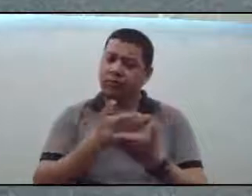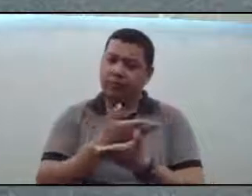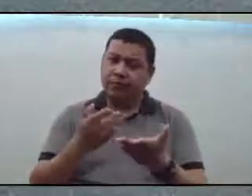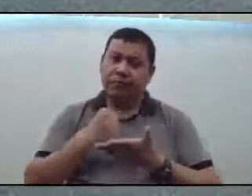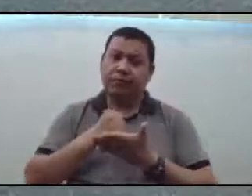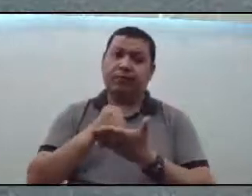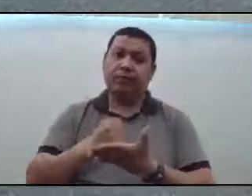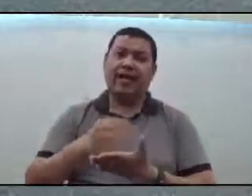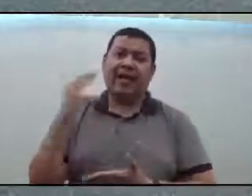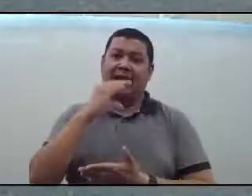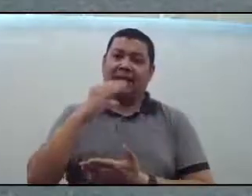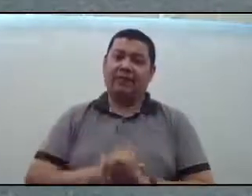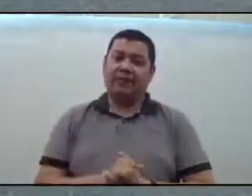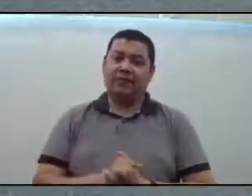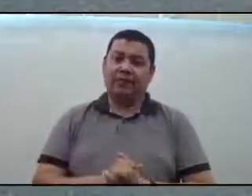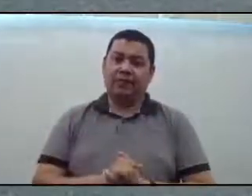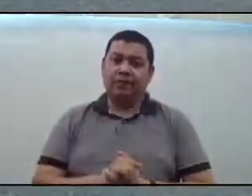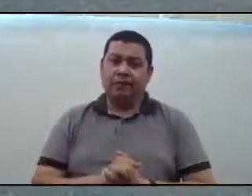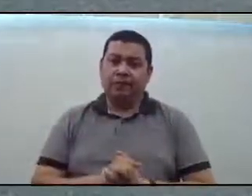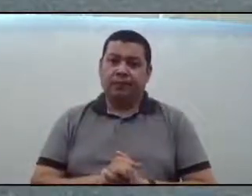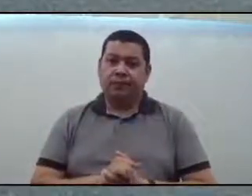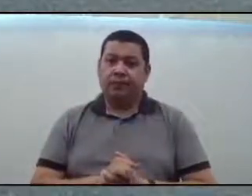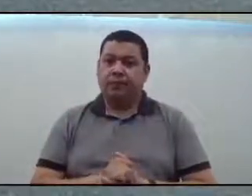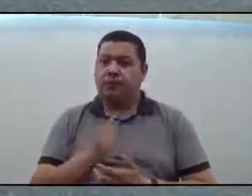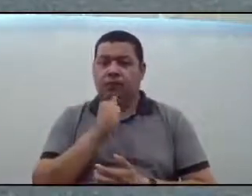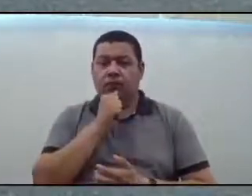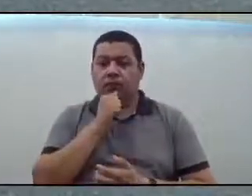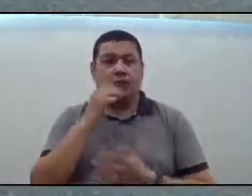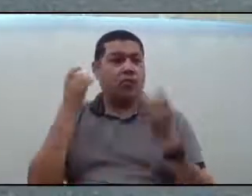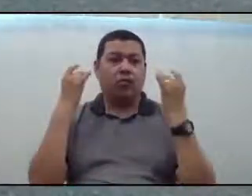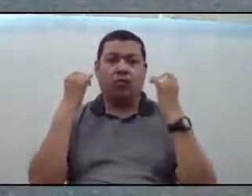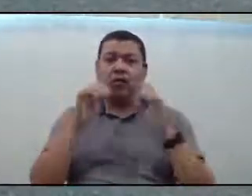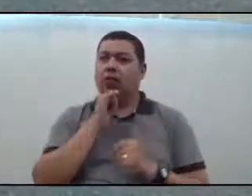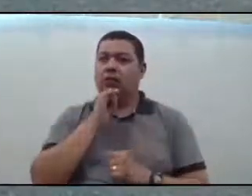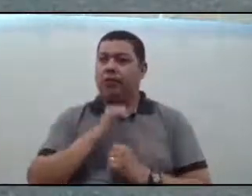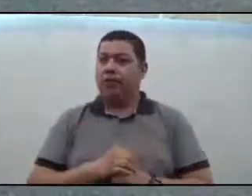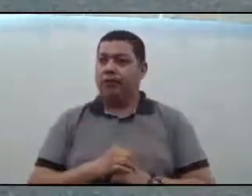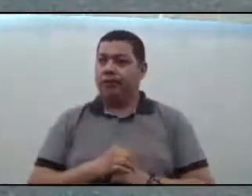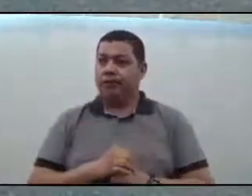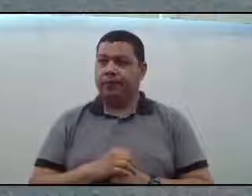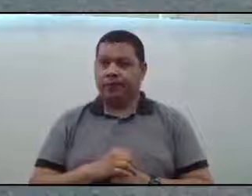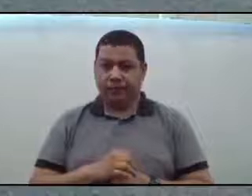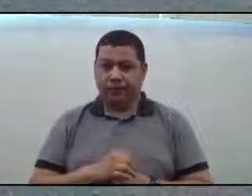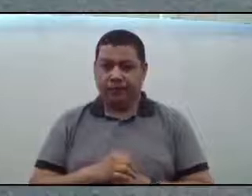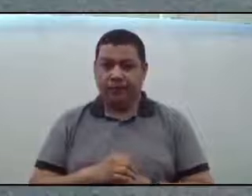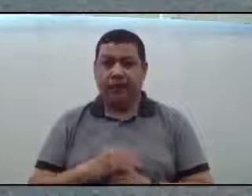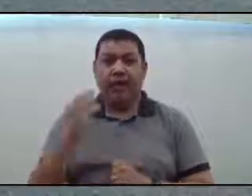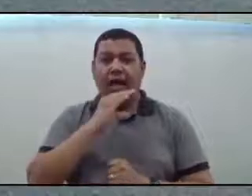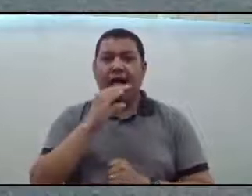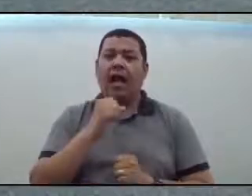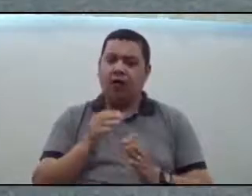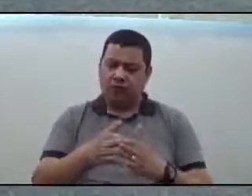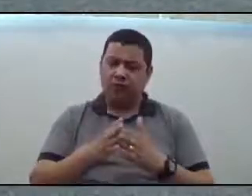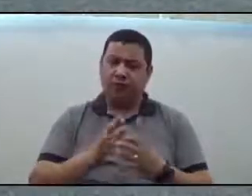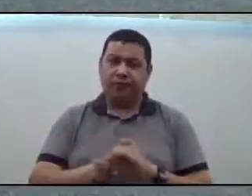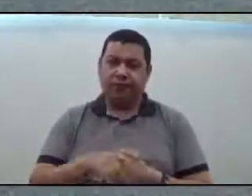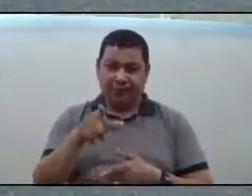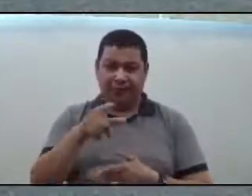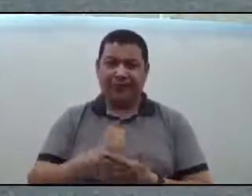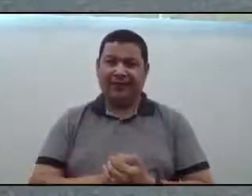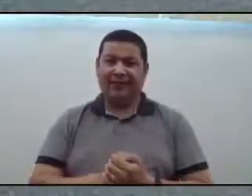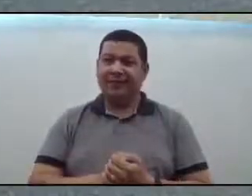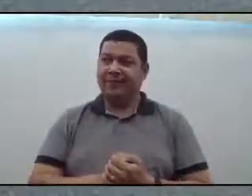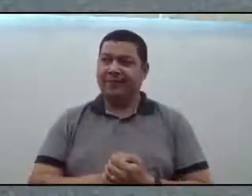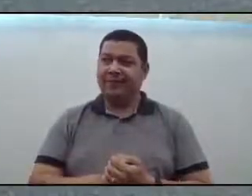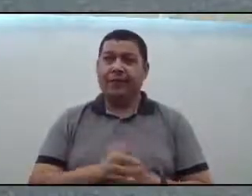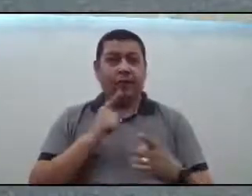esse povo. Tá? Não pode ficar da maneira que está. Espero o retorno o mais rápido possível da senhora,